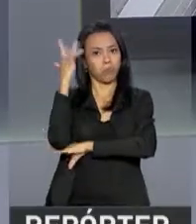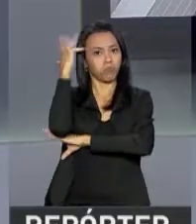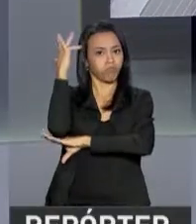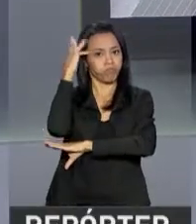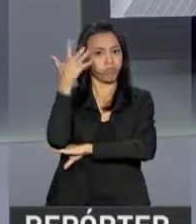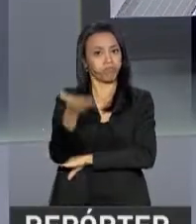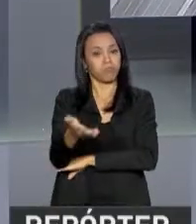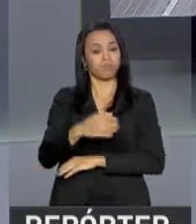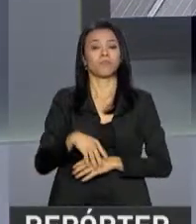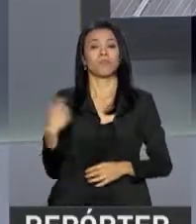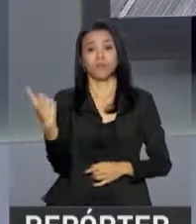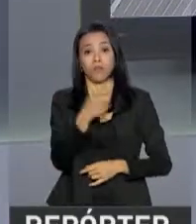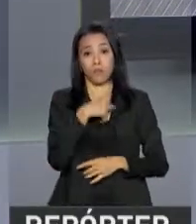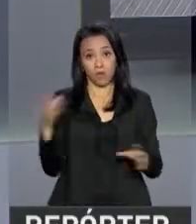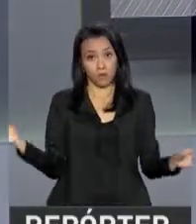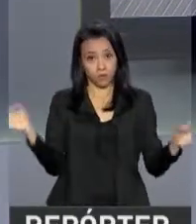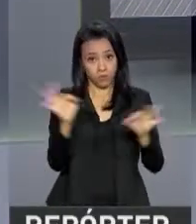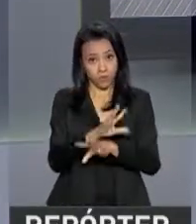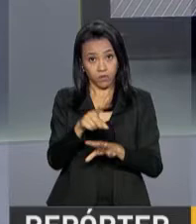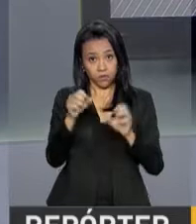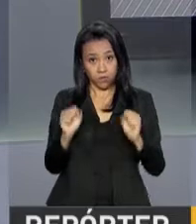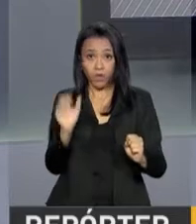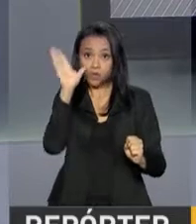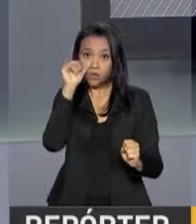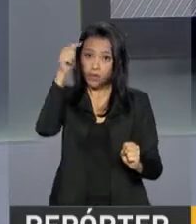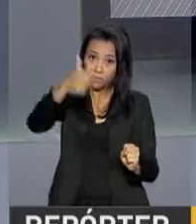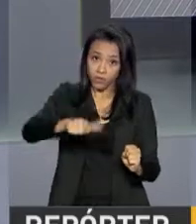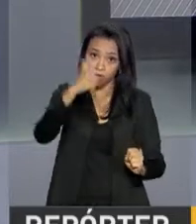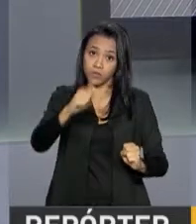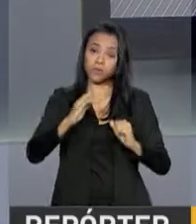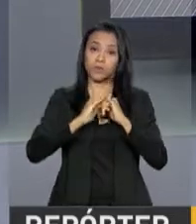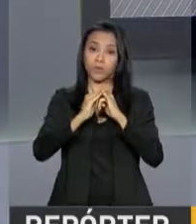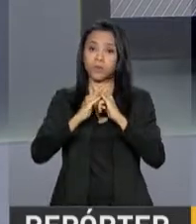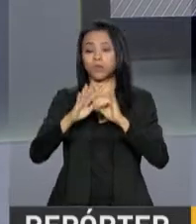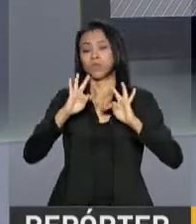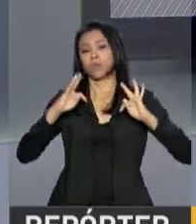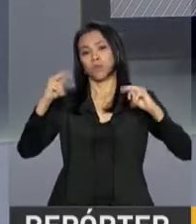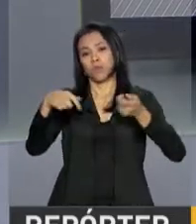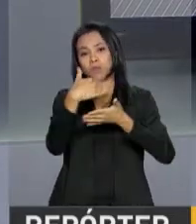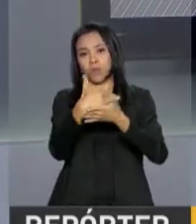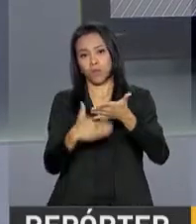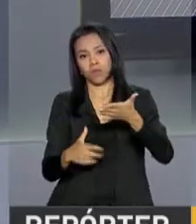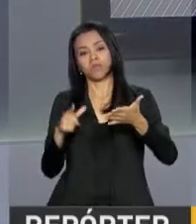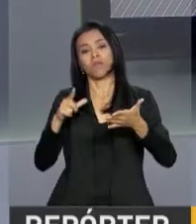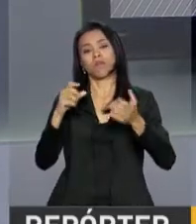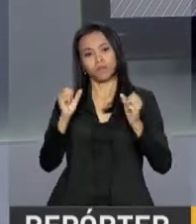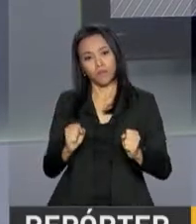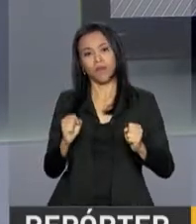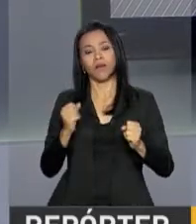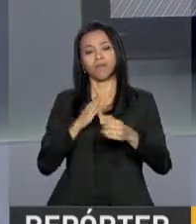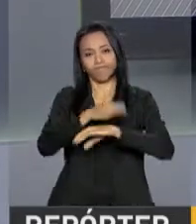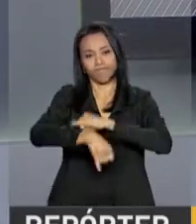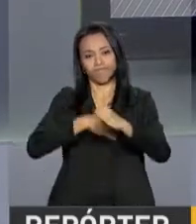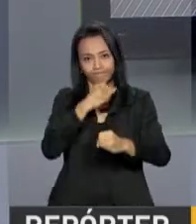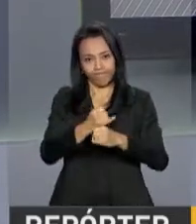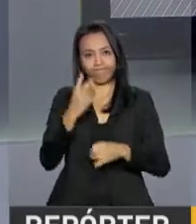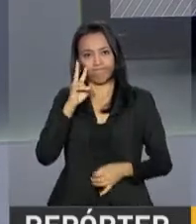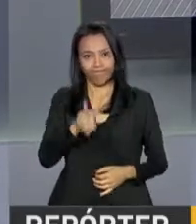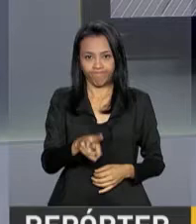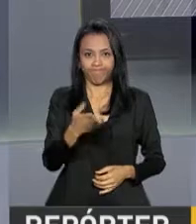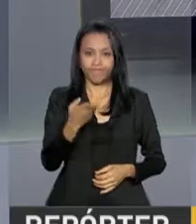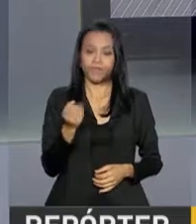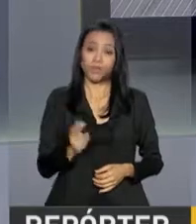nós ficamos por aqui você pode rever as reportagens no youtube e toda nossa programação também está na página da nbr na